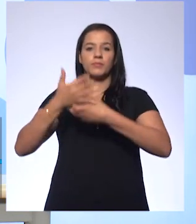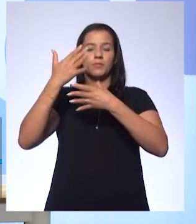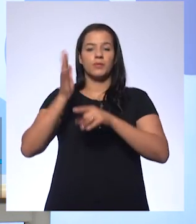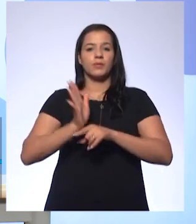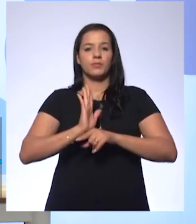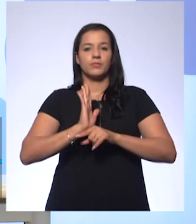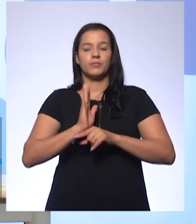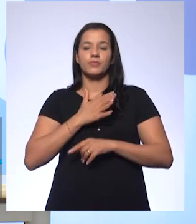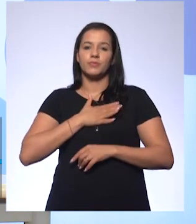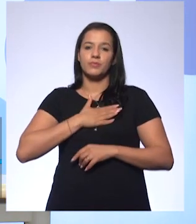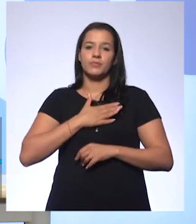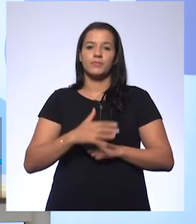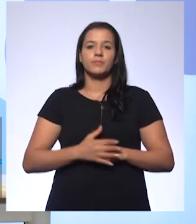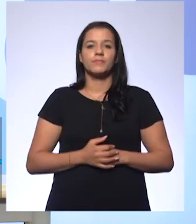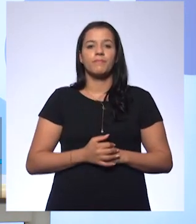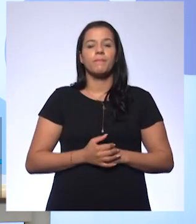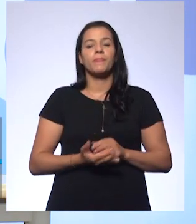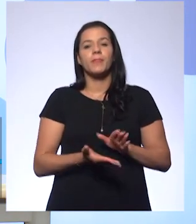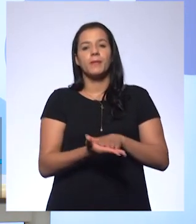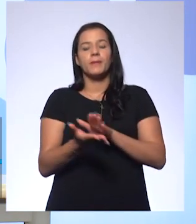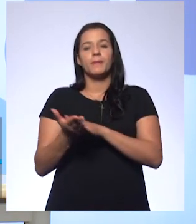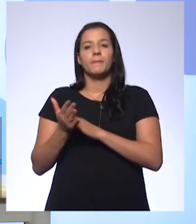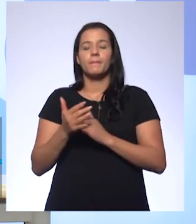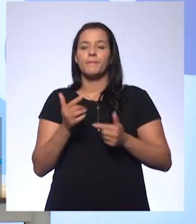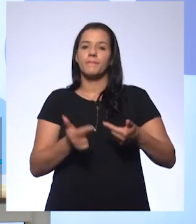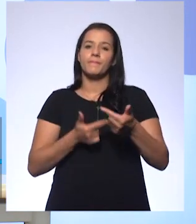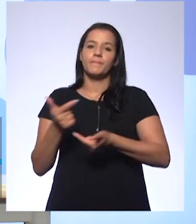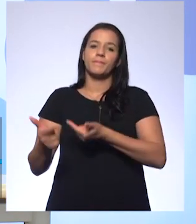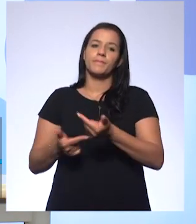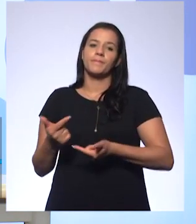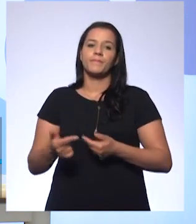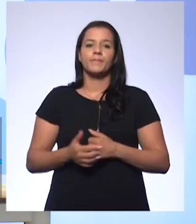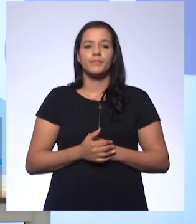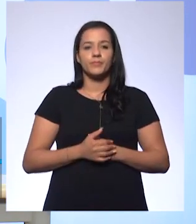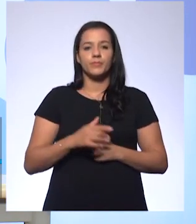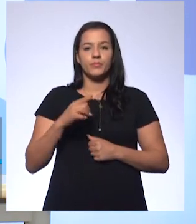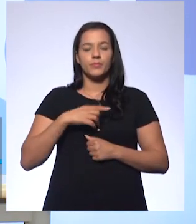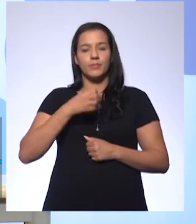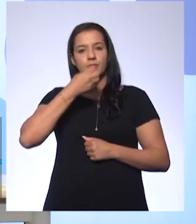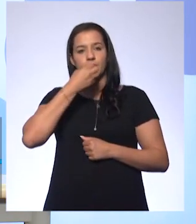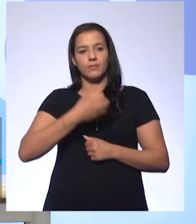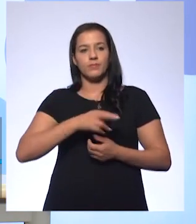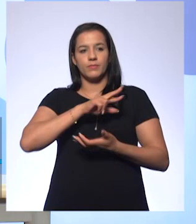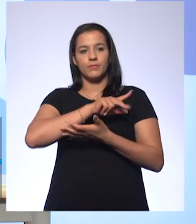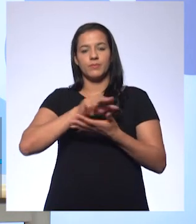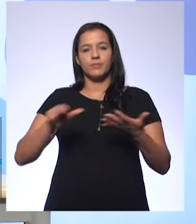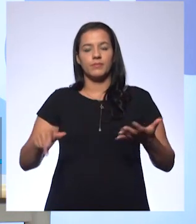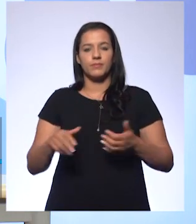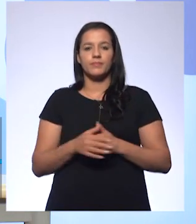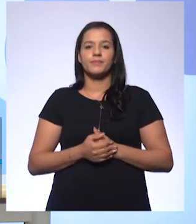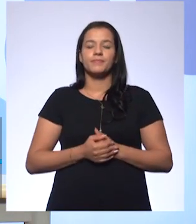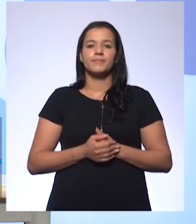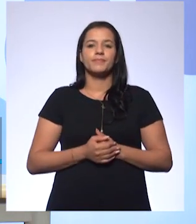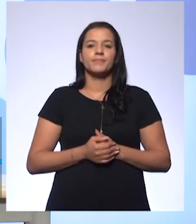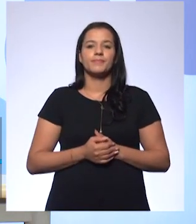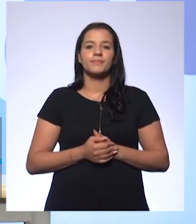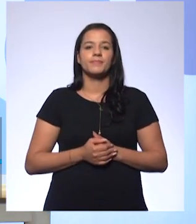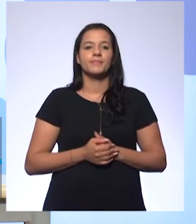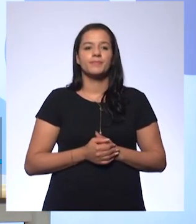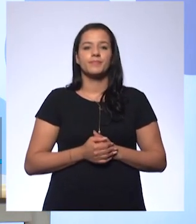Você é show. Olha aqui, que maravilha, né? Olha só, o professor José Francisco.